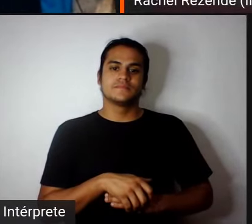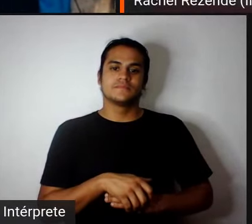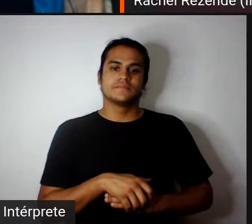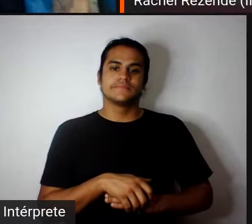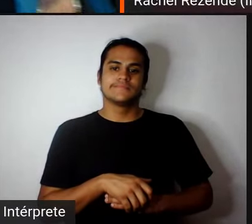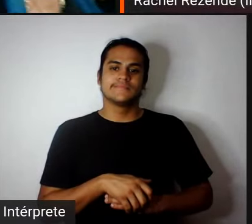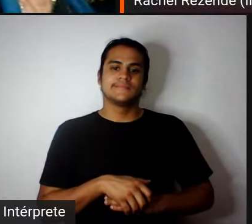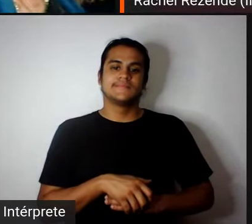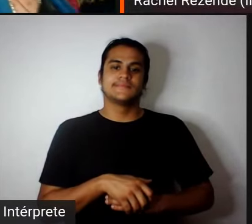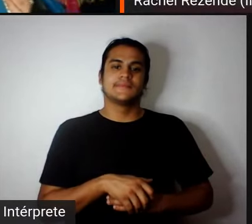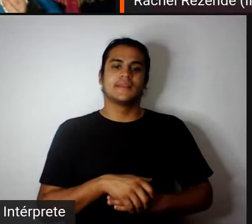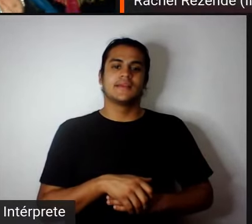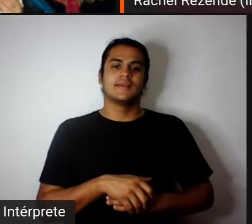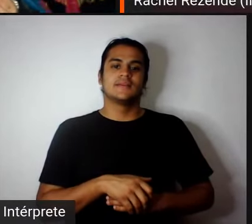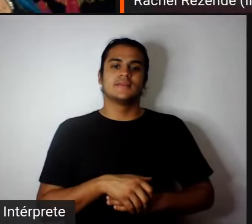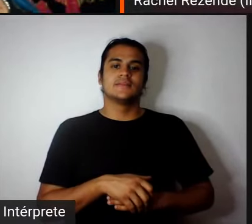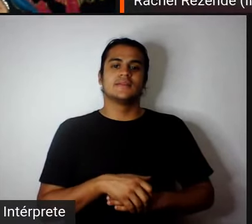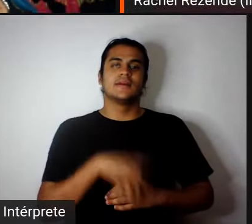a pessoa...